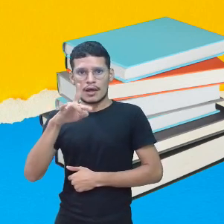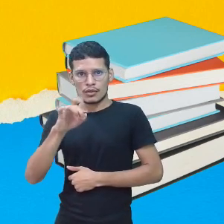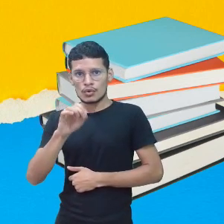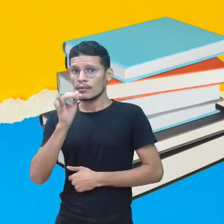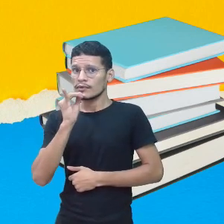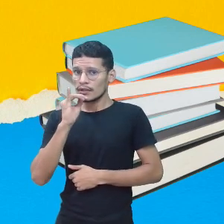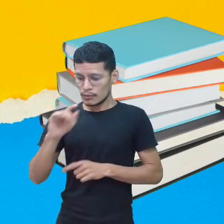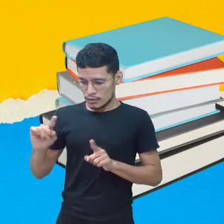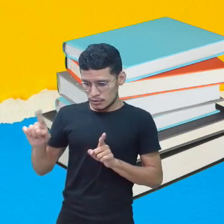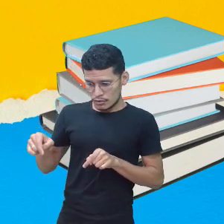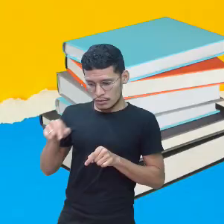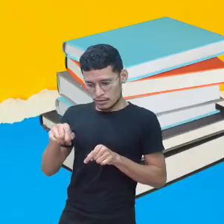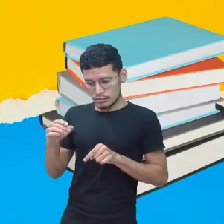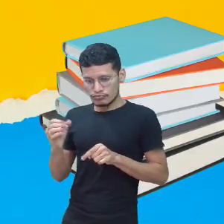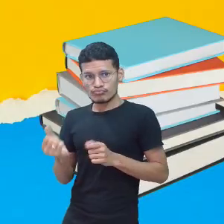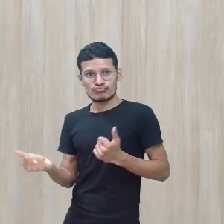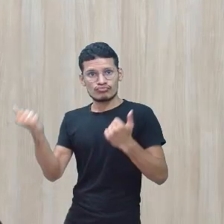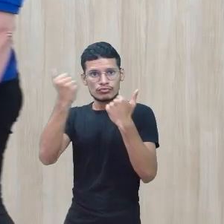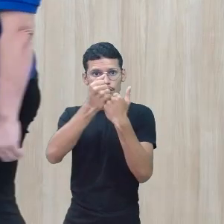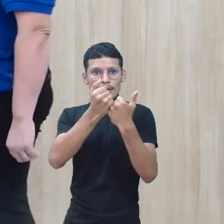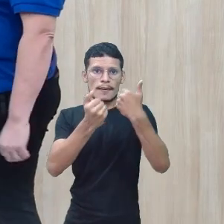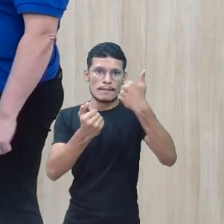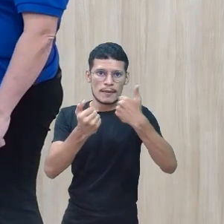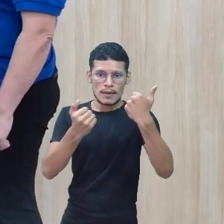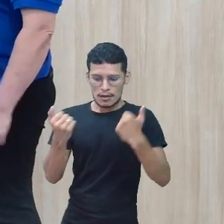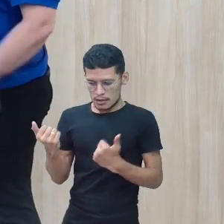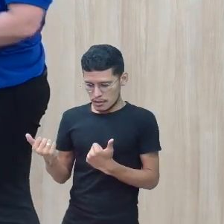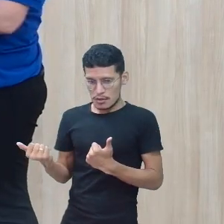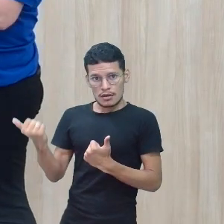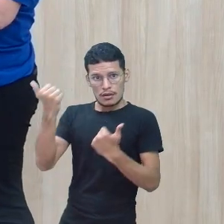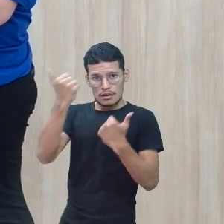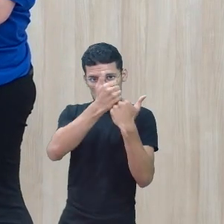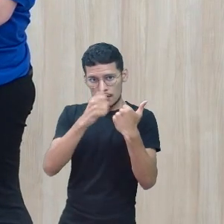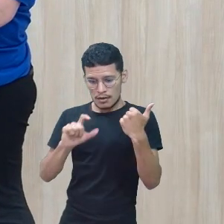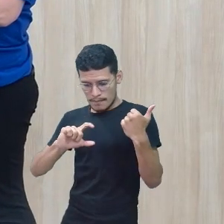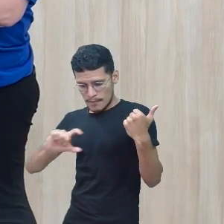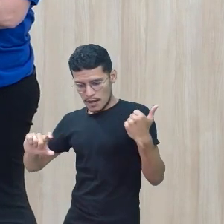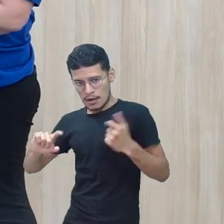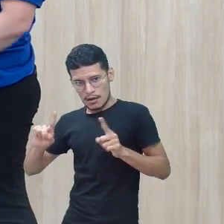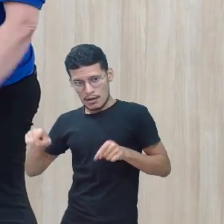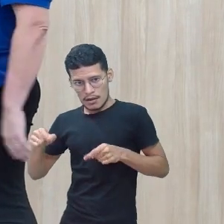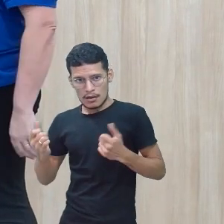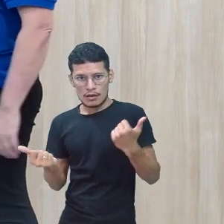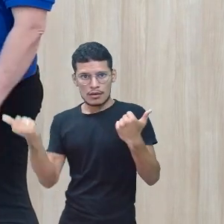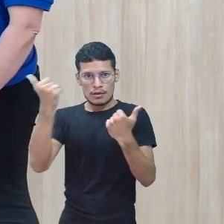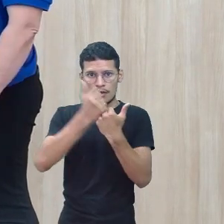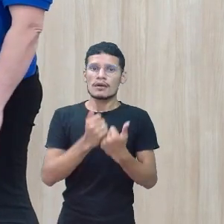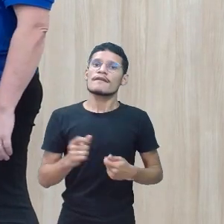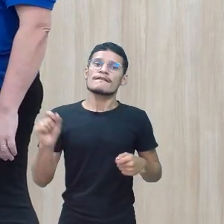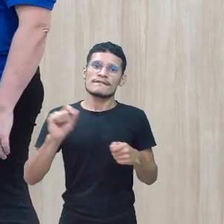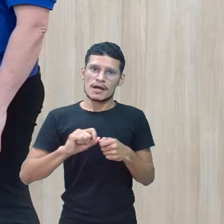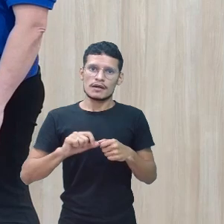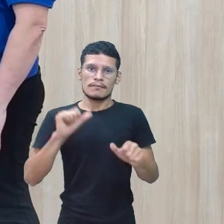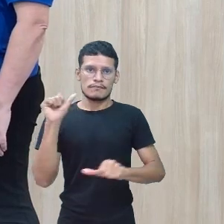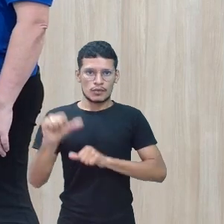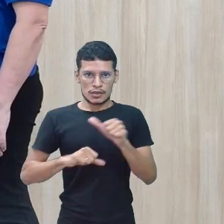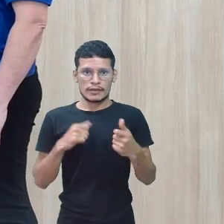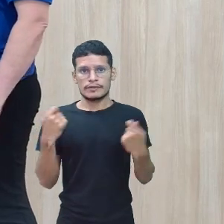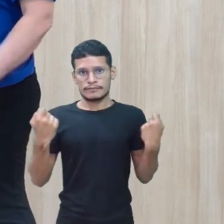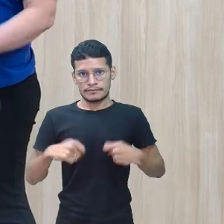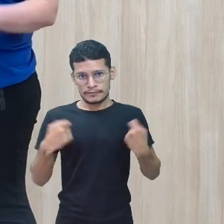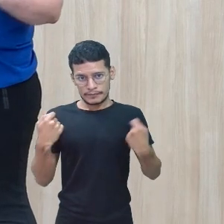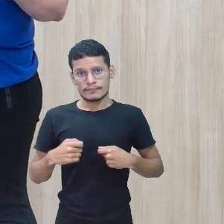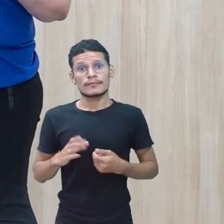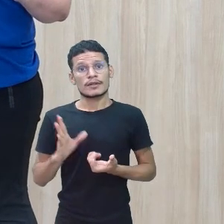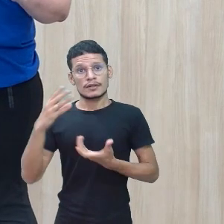Vocês percebem aqui? Ele está indicado aqui. Faça essas alterações necessárias.